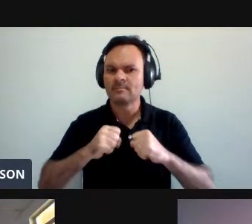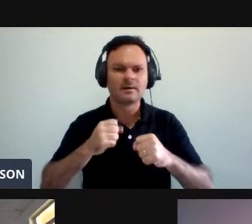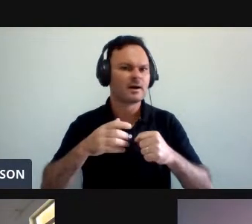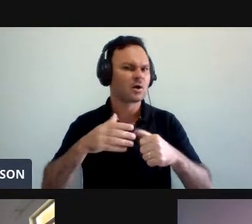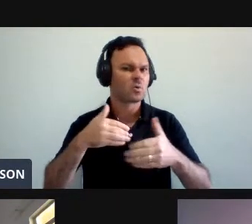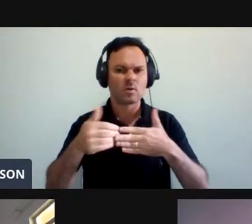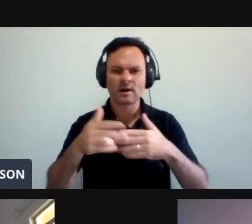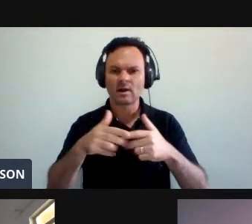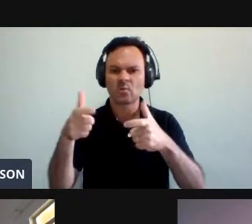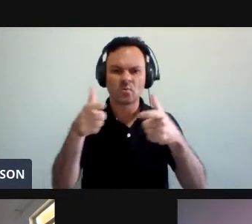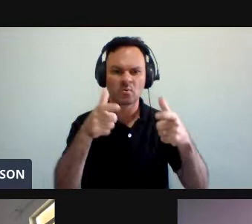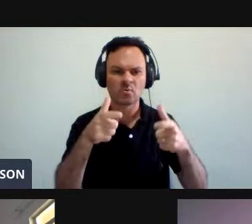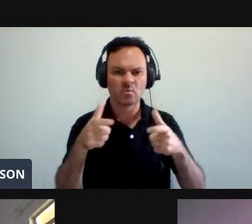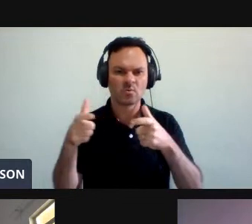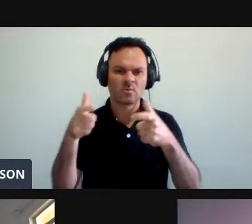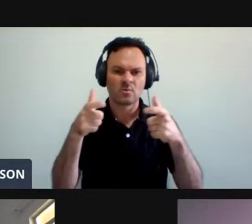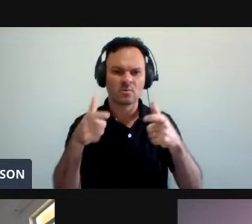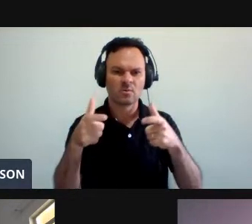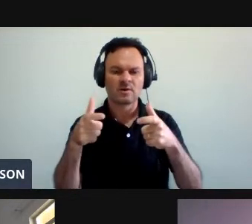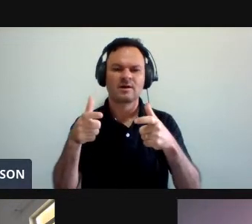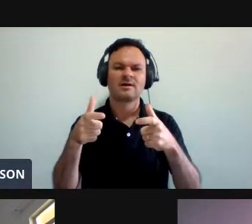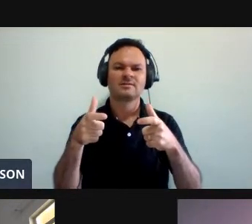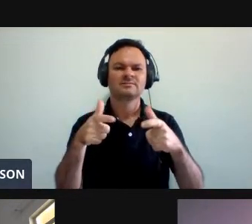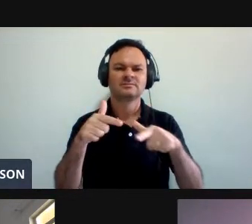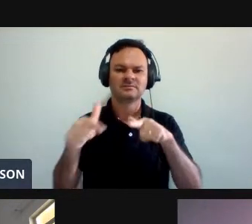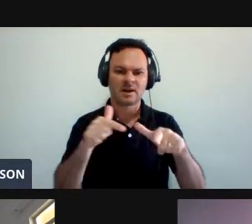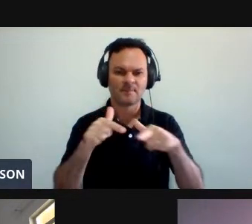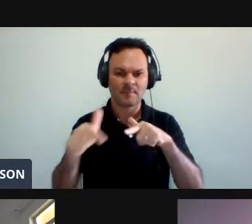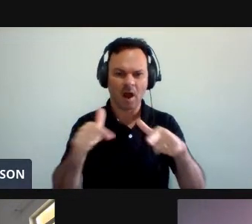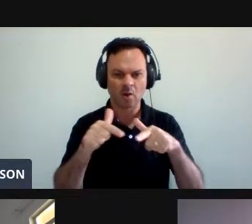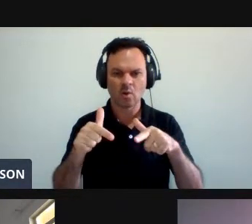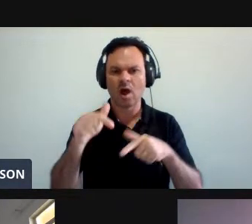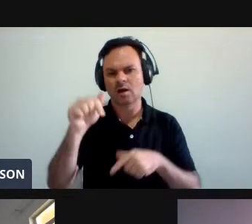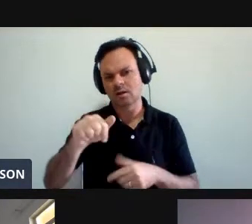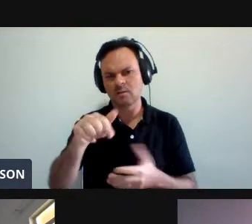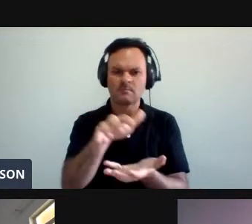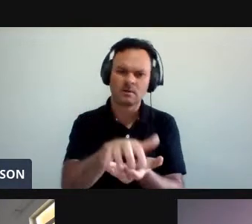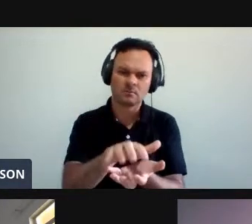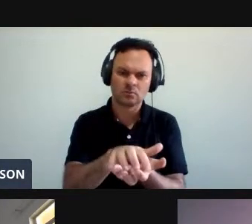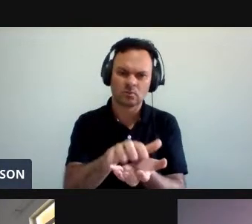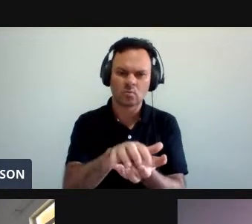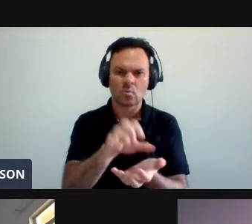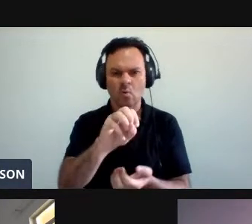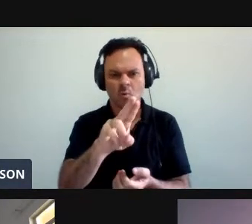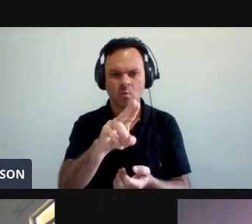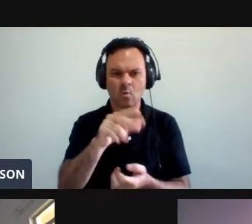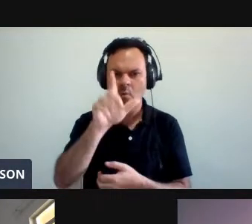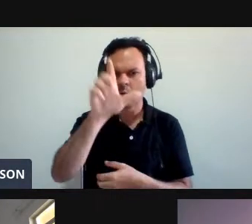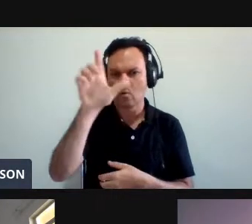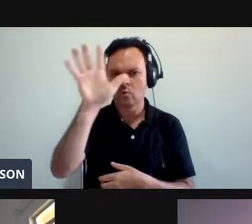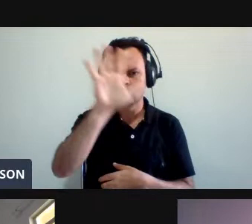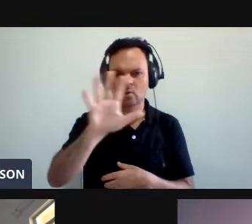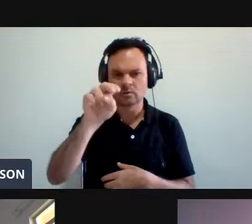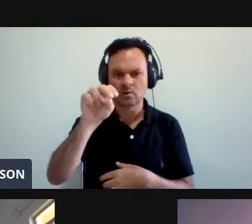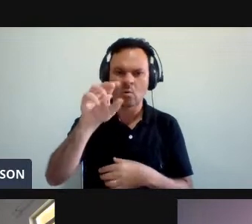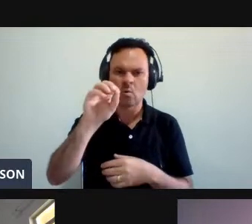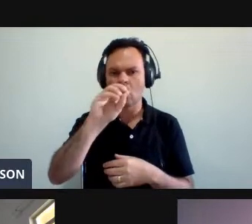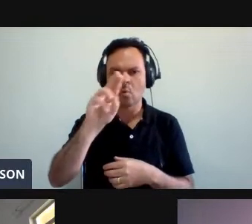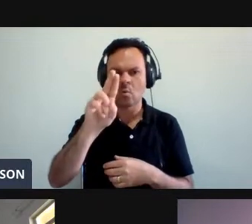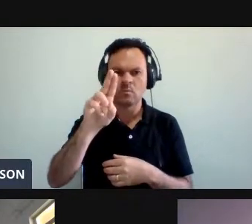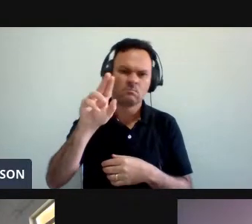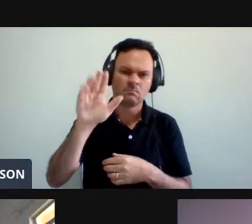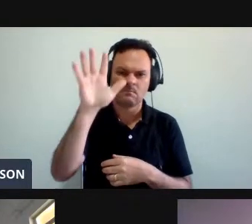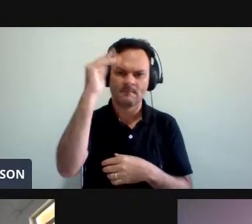Regresso De universidade Seja ela Aqui do estado De Pernambuco Seja ela Do nordeste Do Brasil E